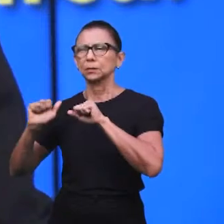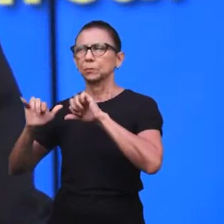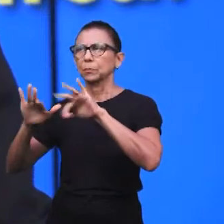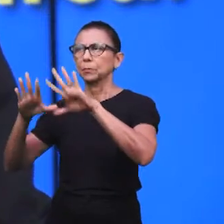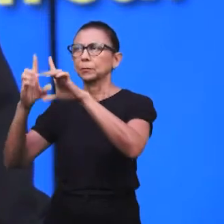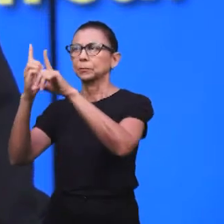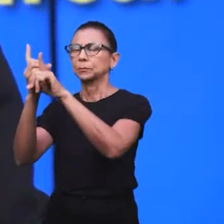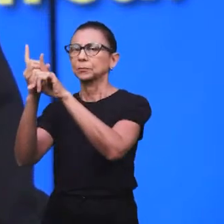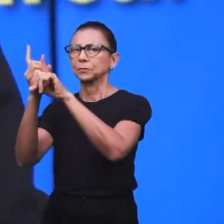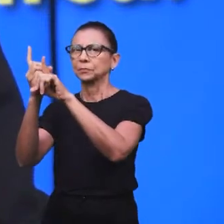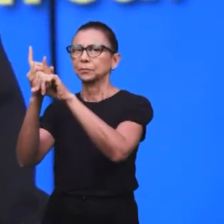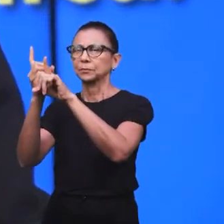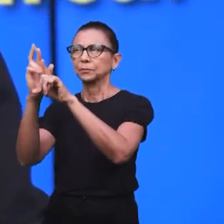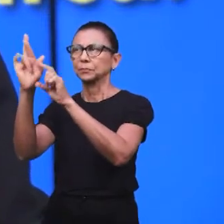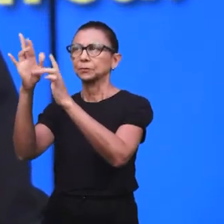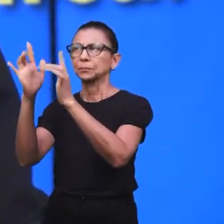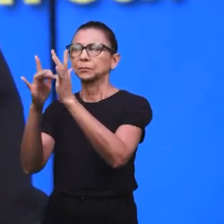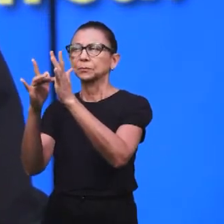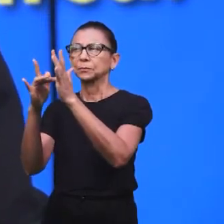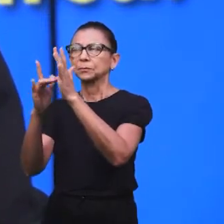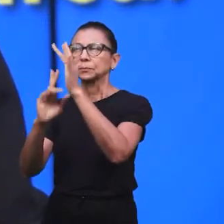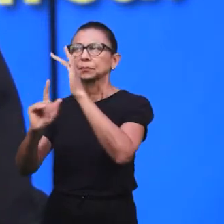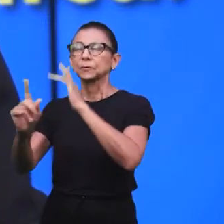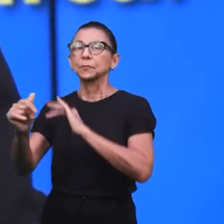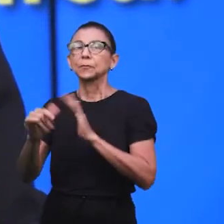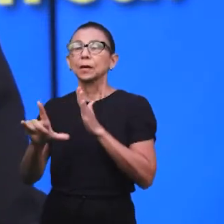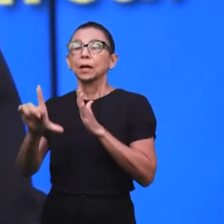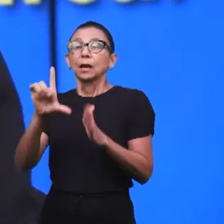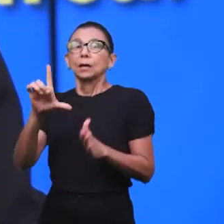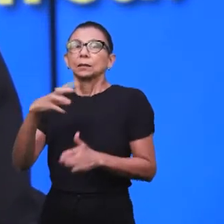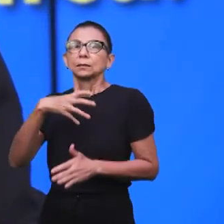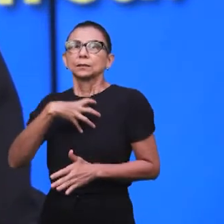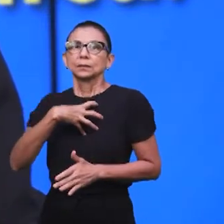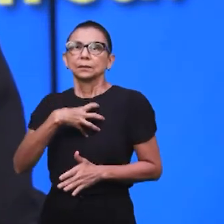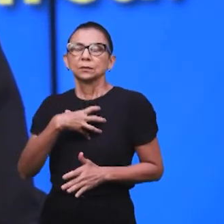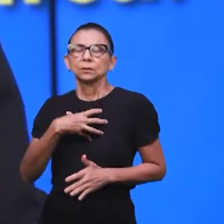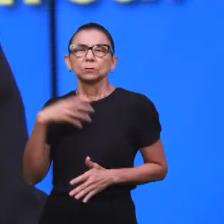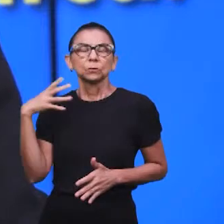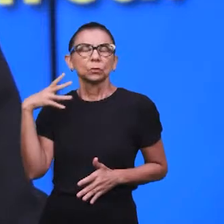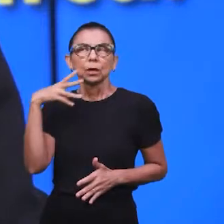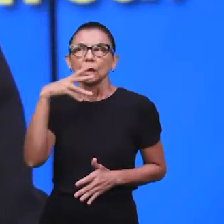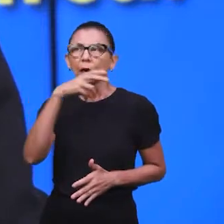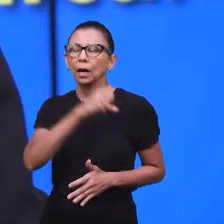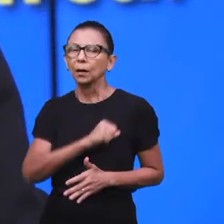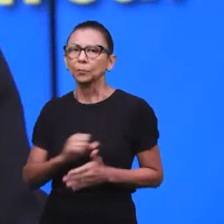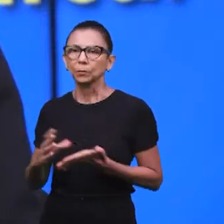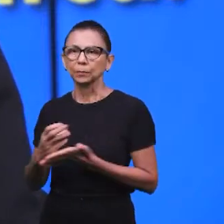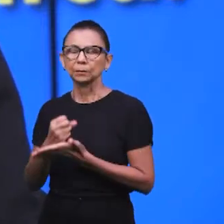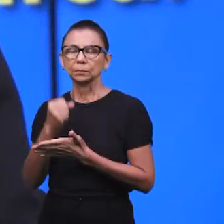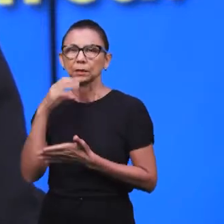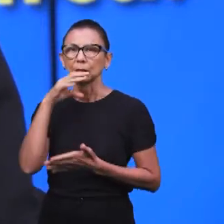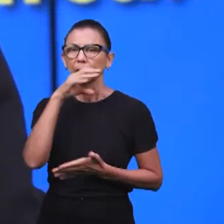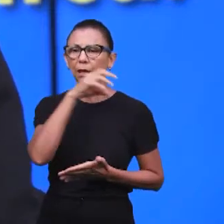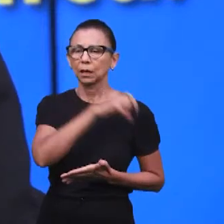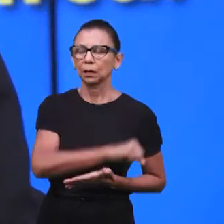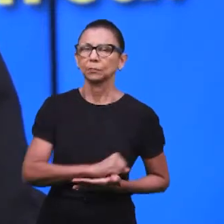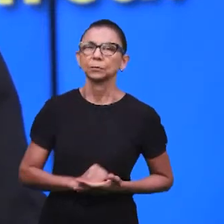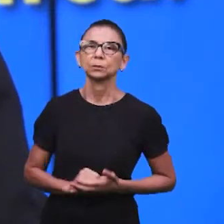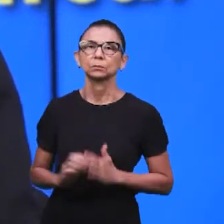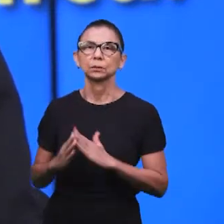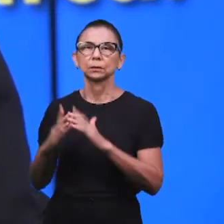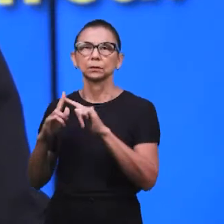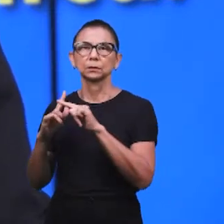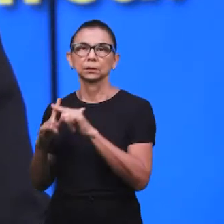ida da igreja para encontrar-se com o Senhor na eternidade, antes de eu o sentir, ou seja, é num abrir e fechar de olhos, é num momento